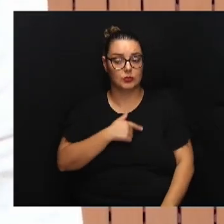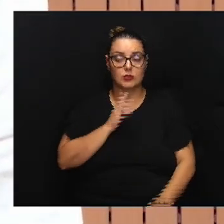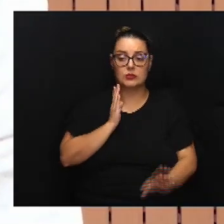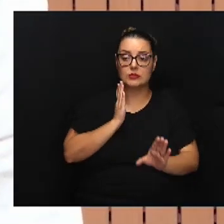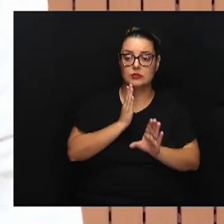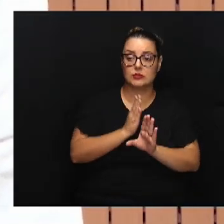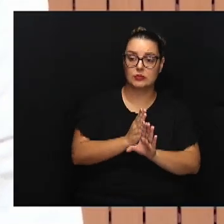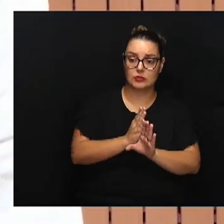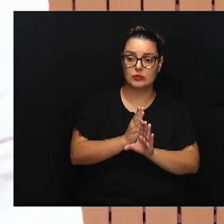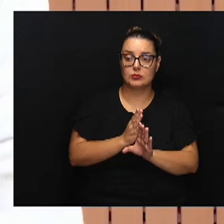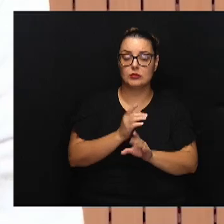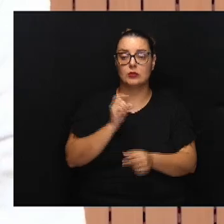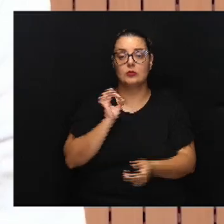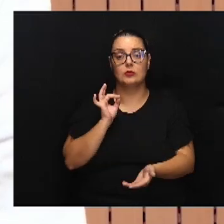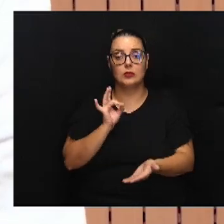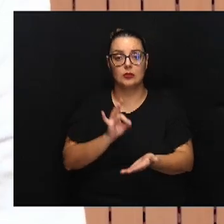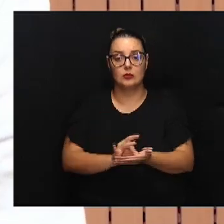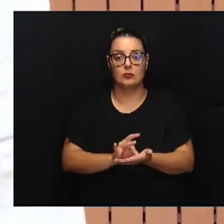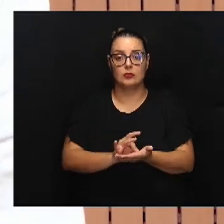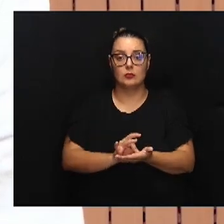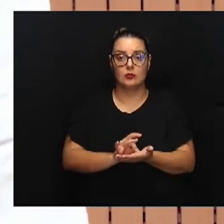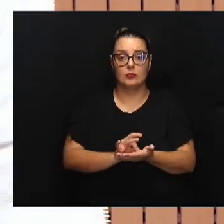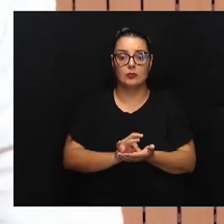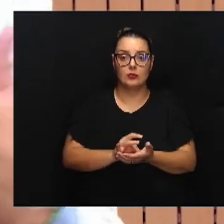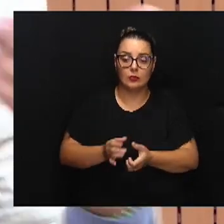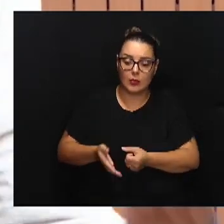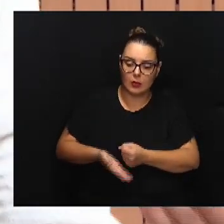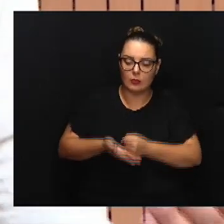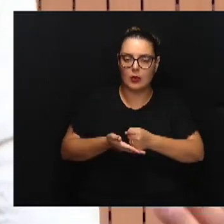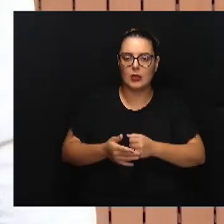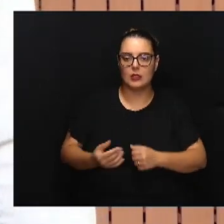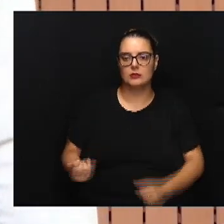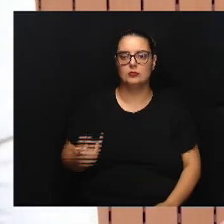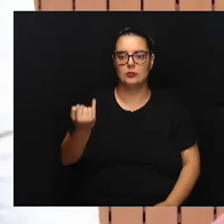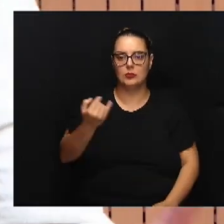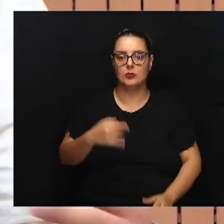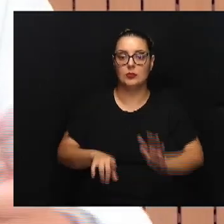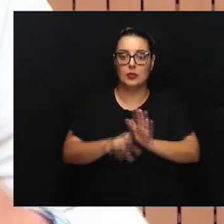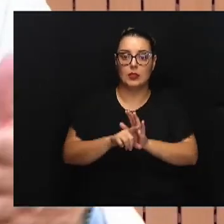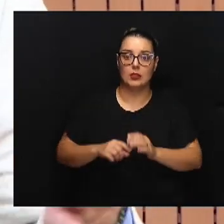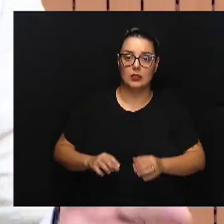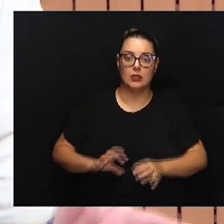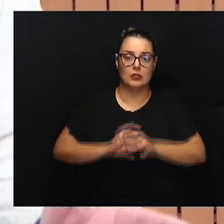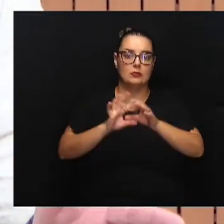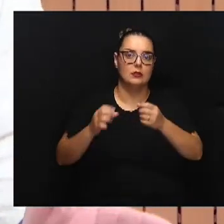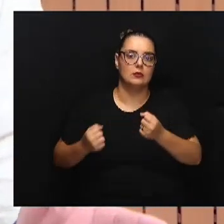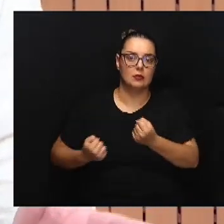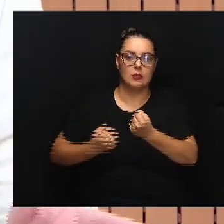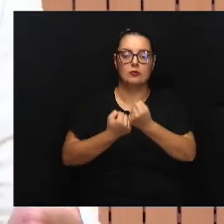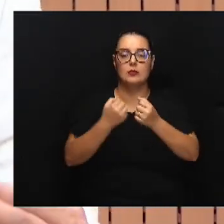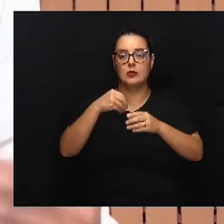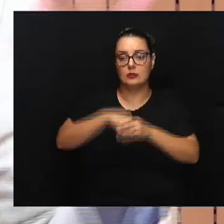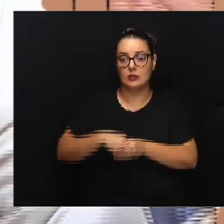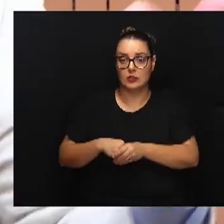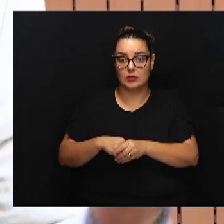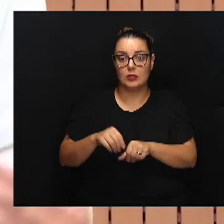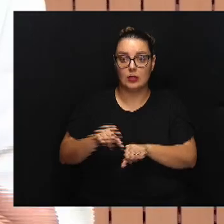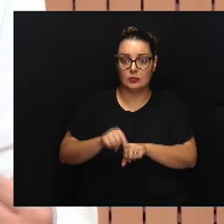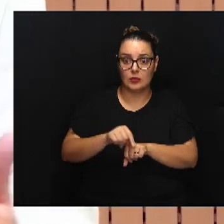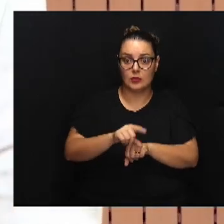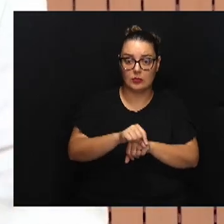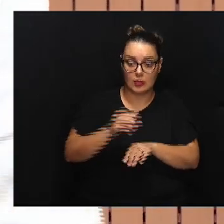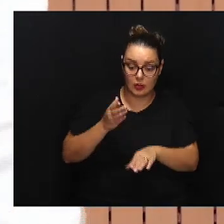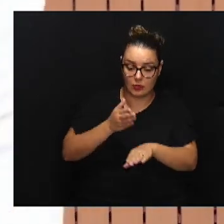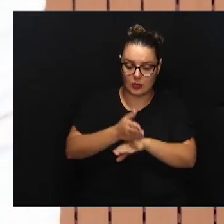encontramos, na verdade, um abrigo importante, porque a lei permitia esse apoio dentro de uma fundamentação que é o acesso ao